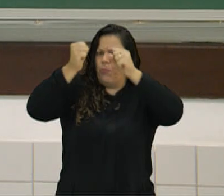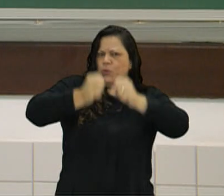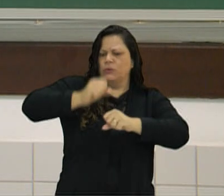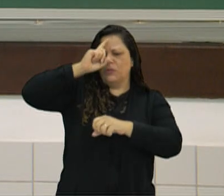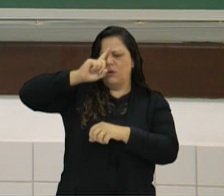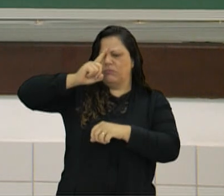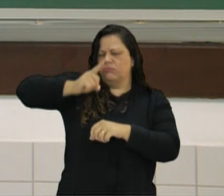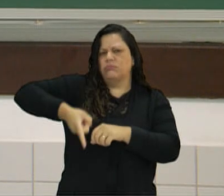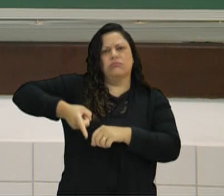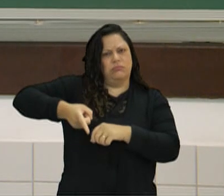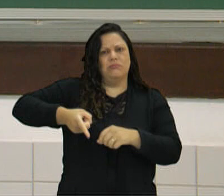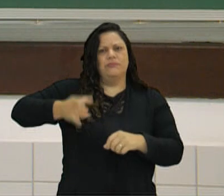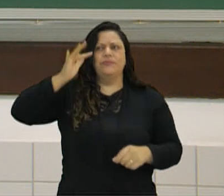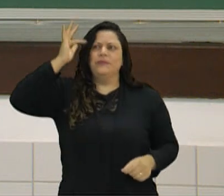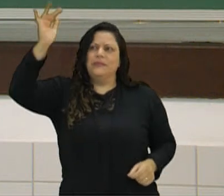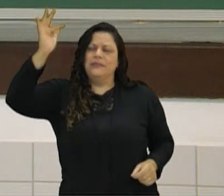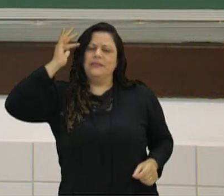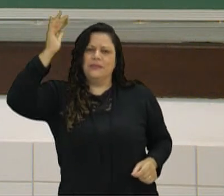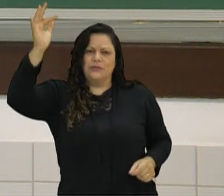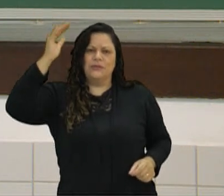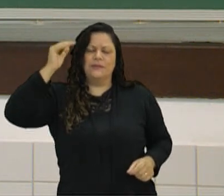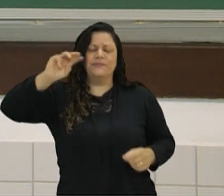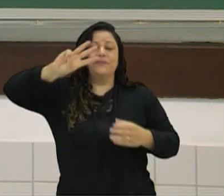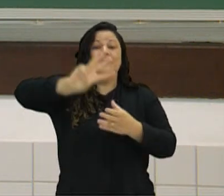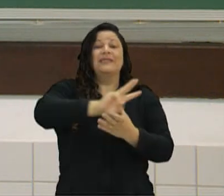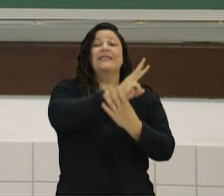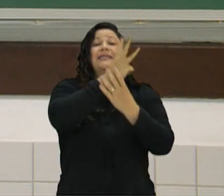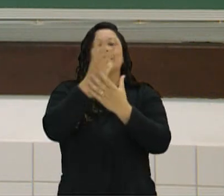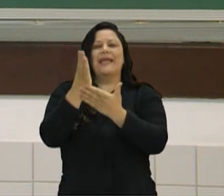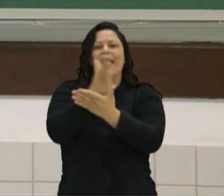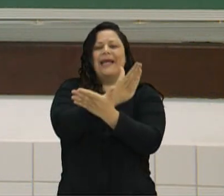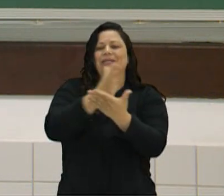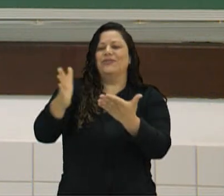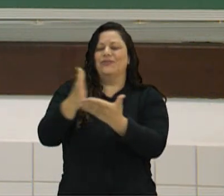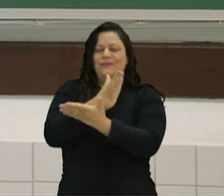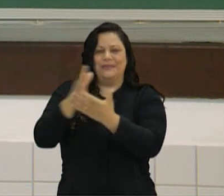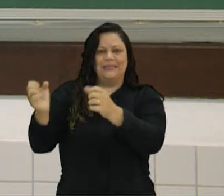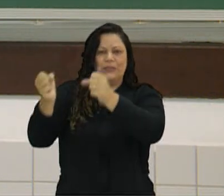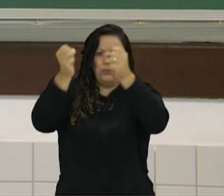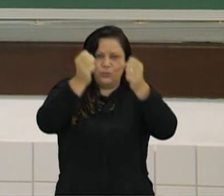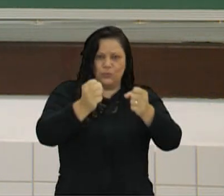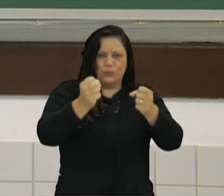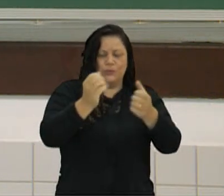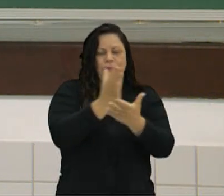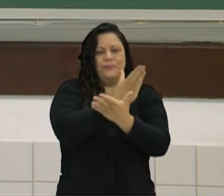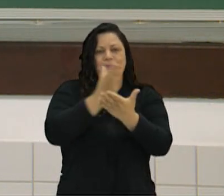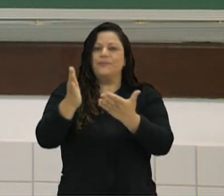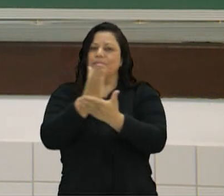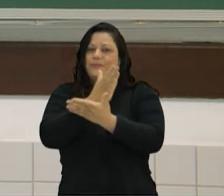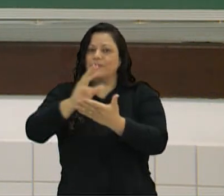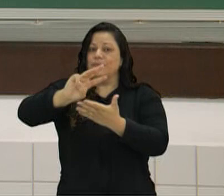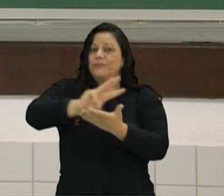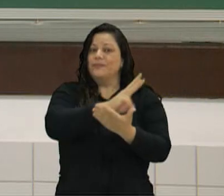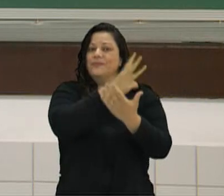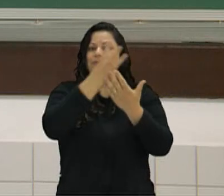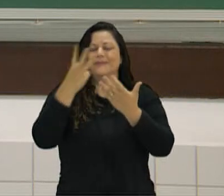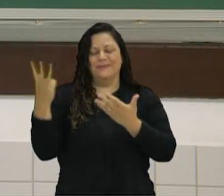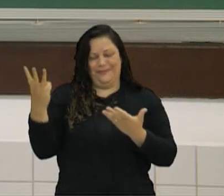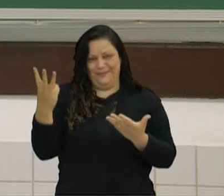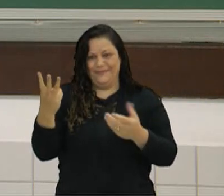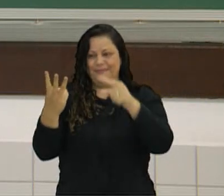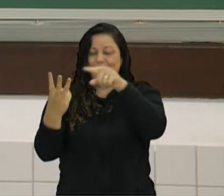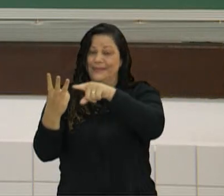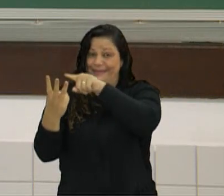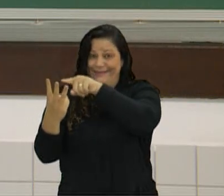proposta dele da teoria da tripartição dos poderes, a divisão dos poderes, né? Que acaba com os